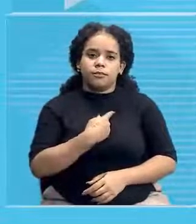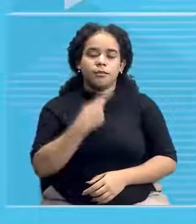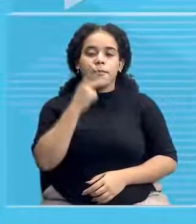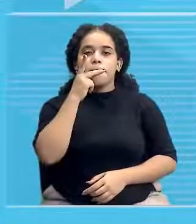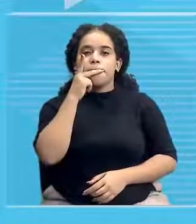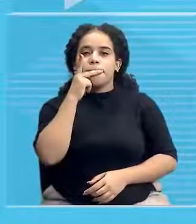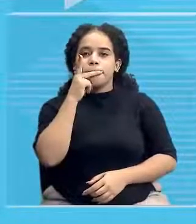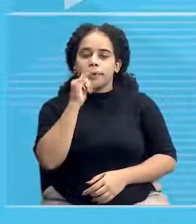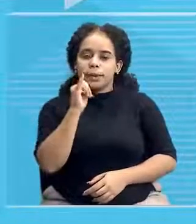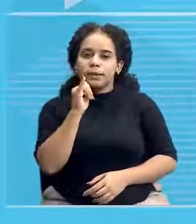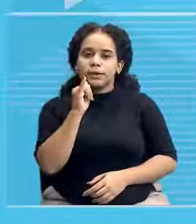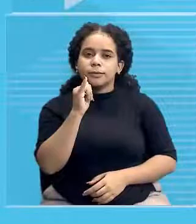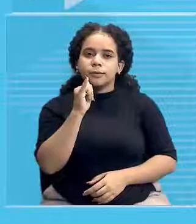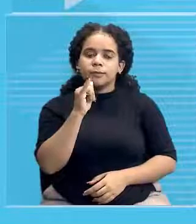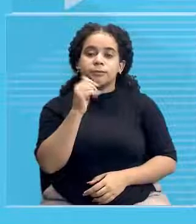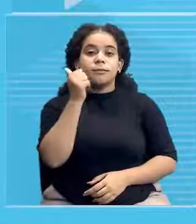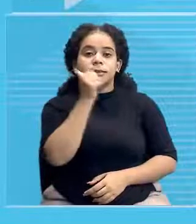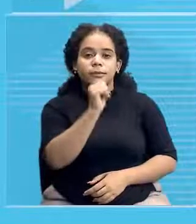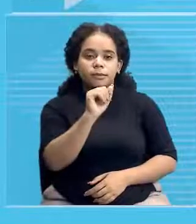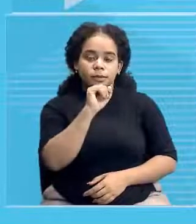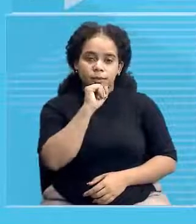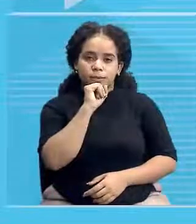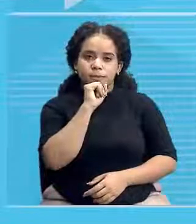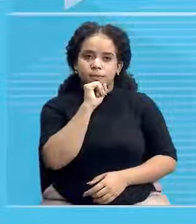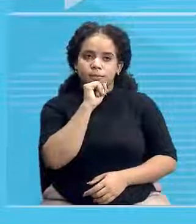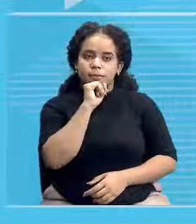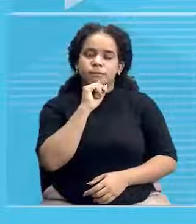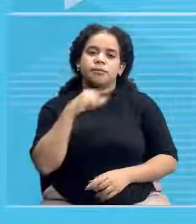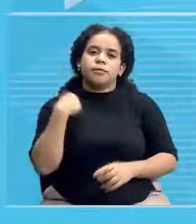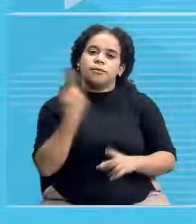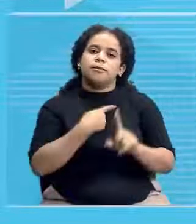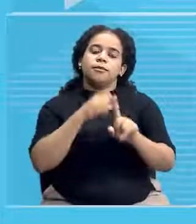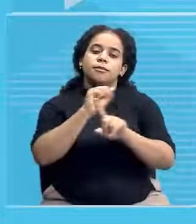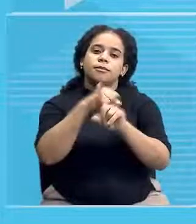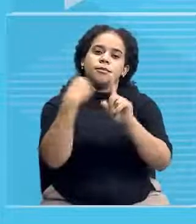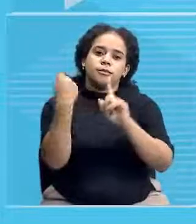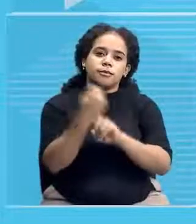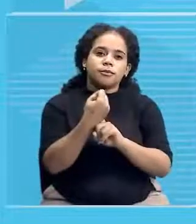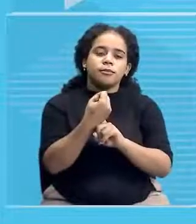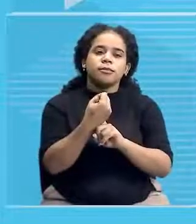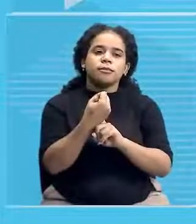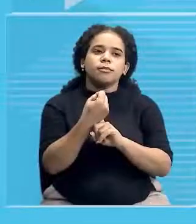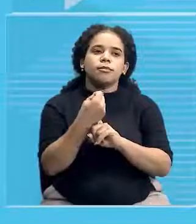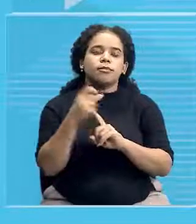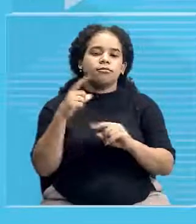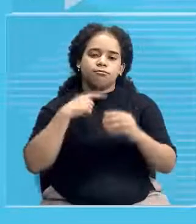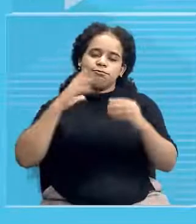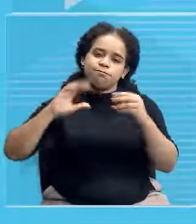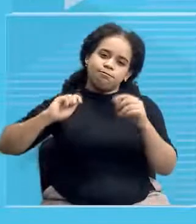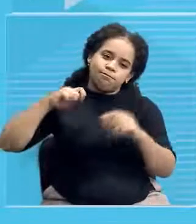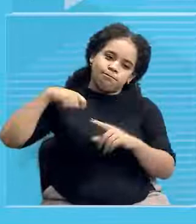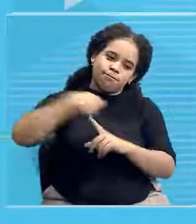pais, mães, a sociedade, atribui